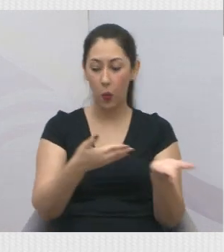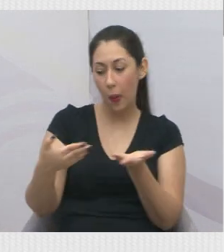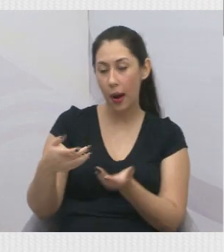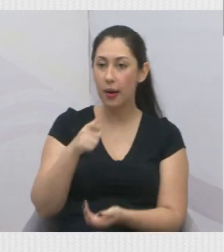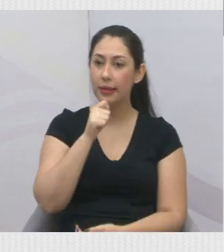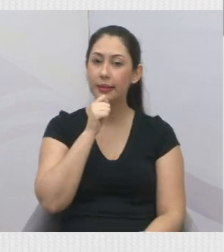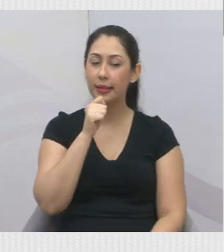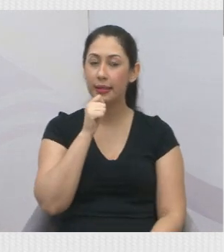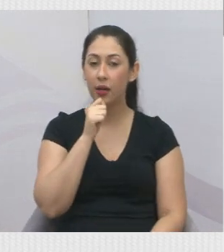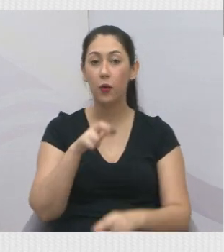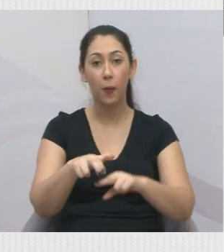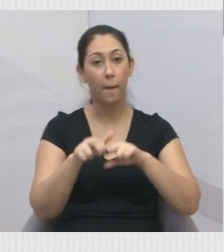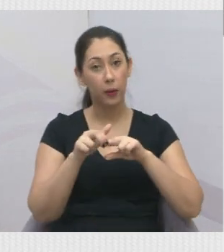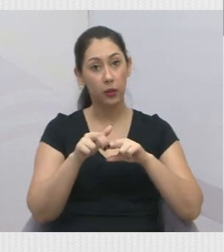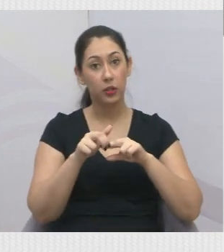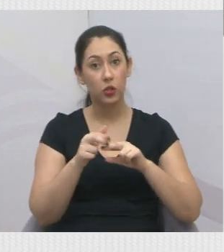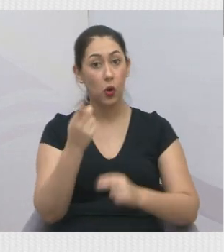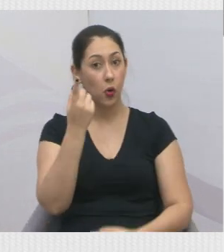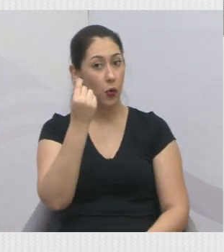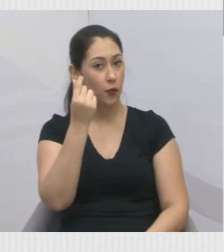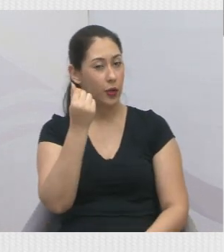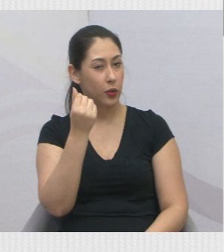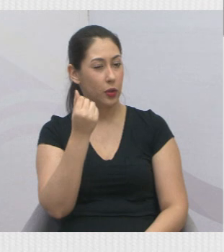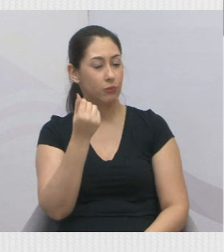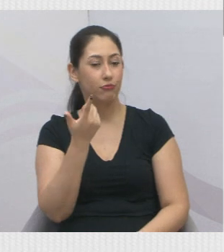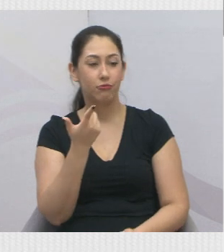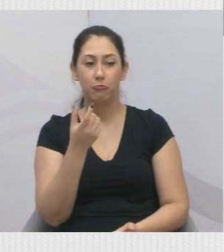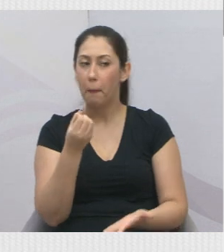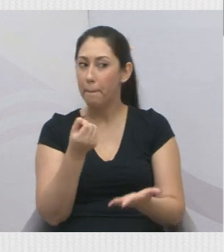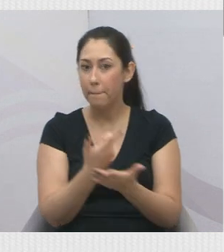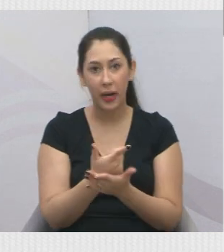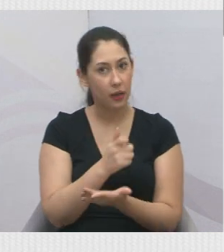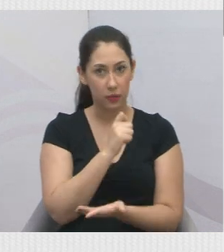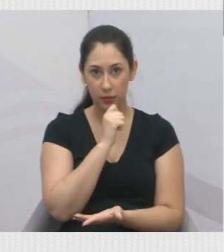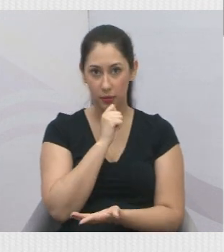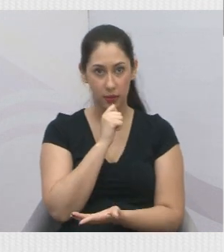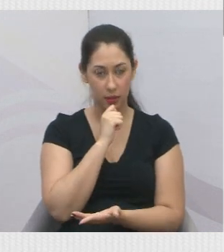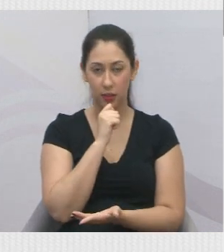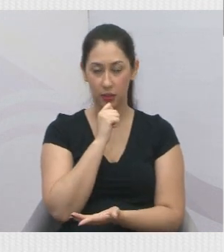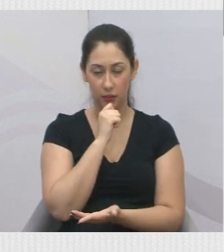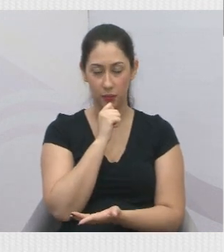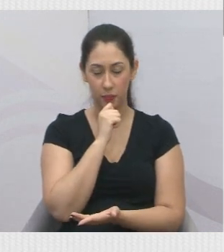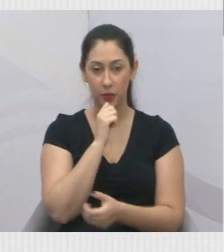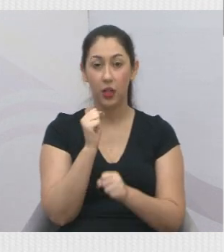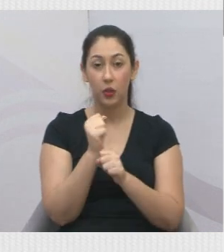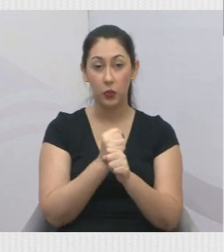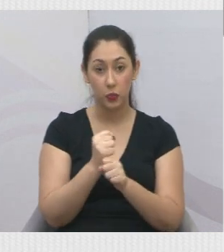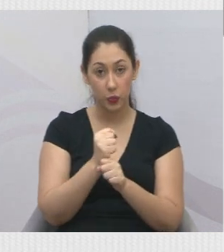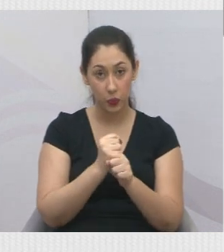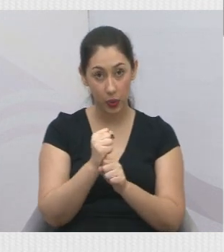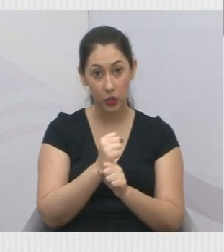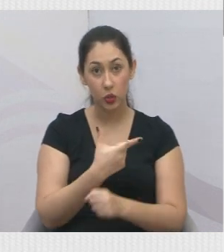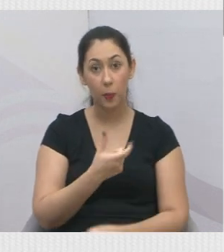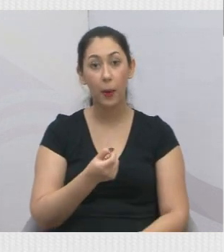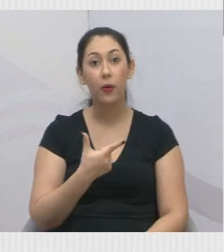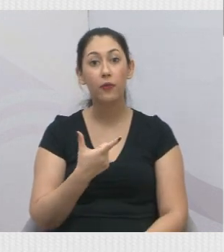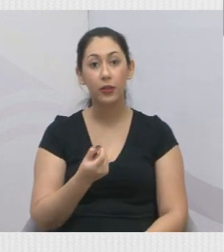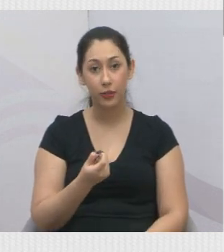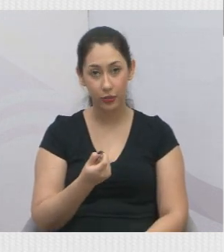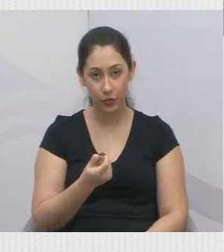material. Então, esse valor ele fica pendente porque está em andamento todo o processo. No ano de